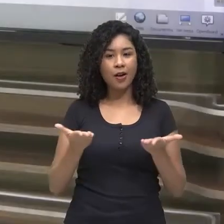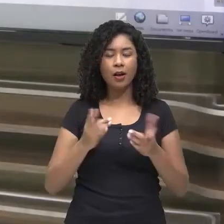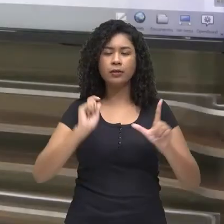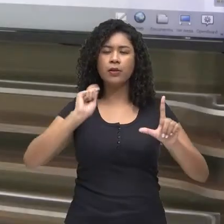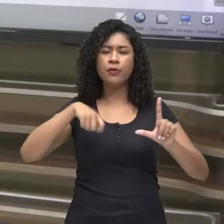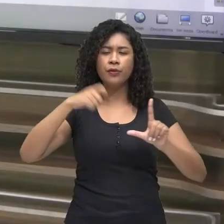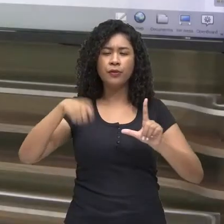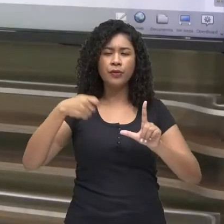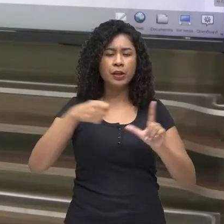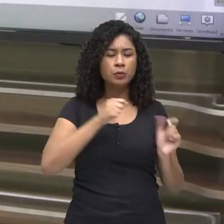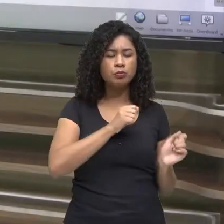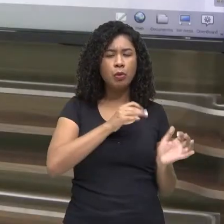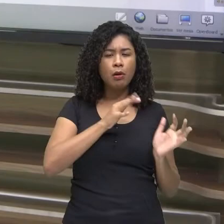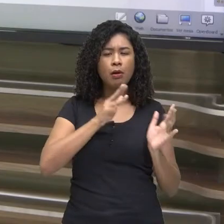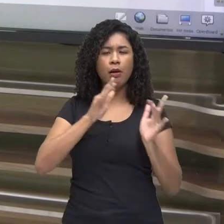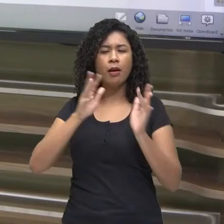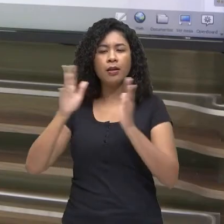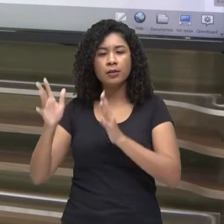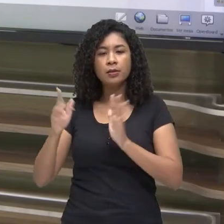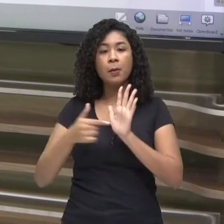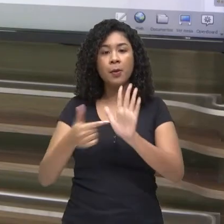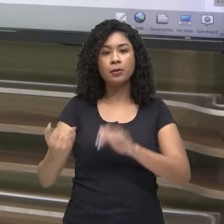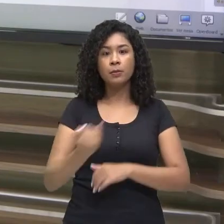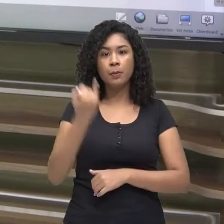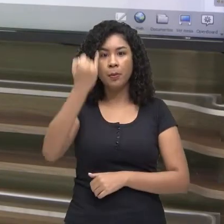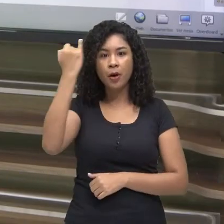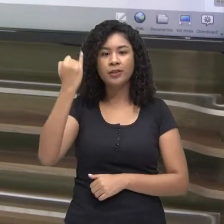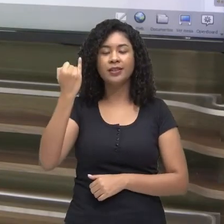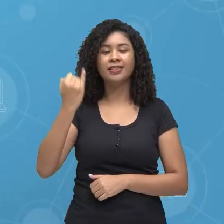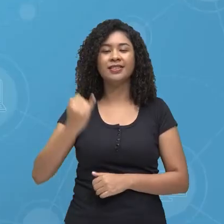videozinho mostrando a importância da limpeza dos dentes.